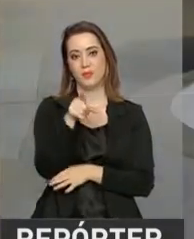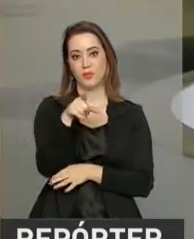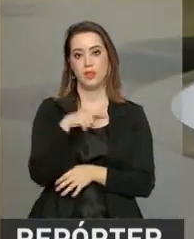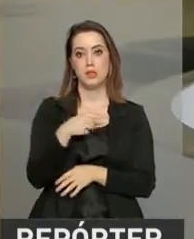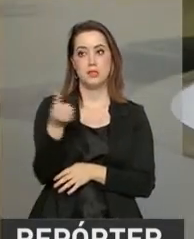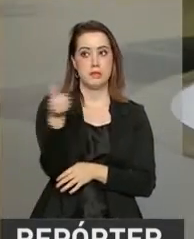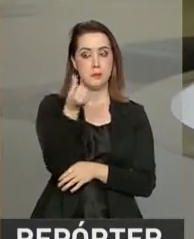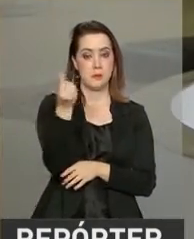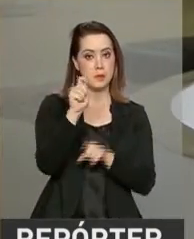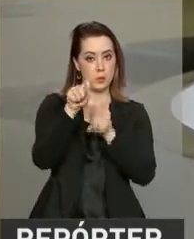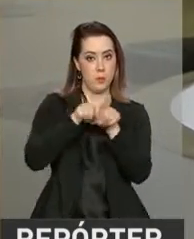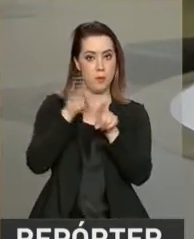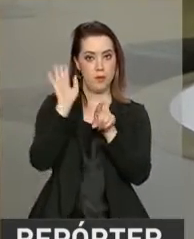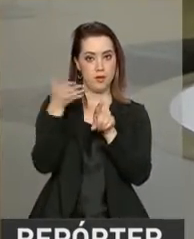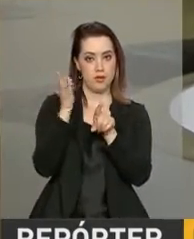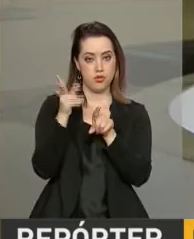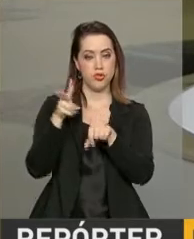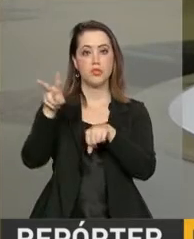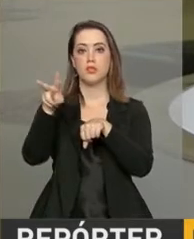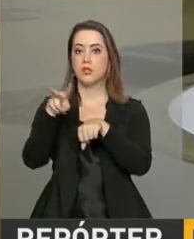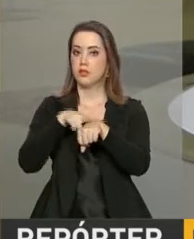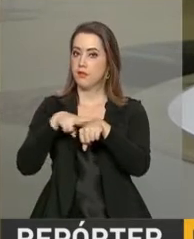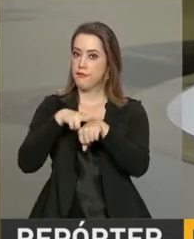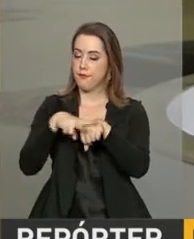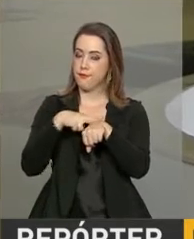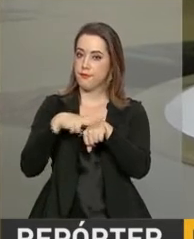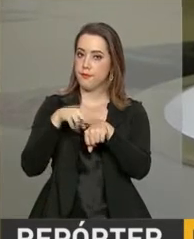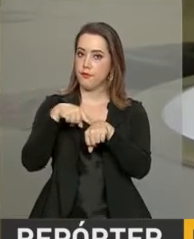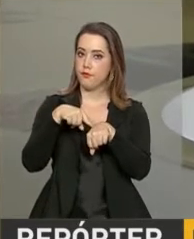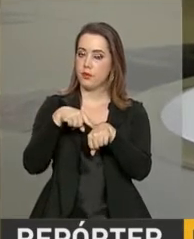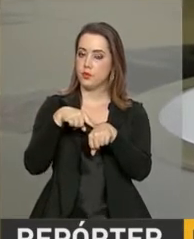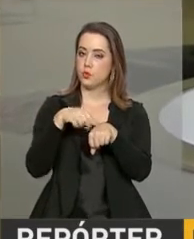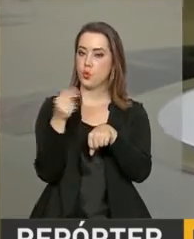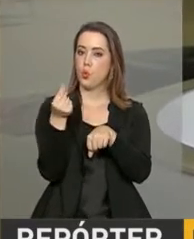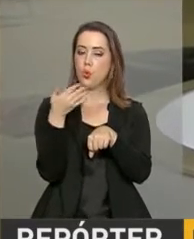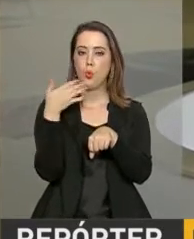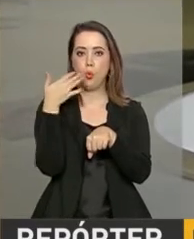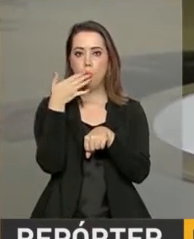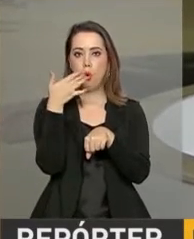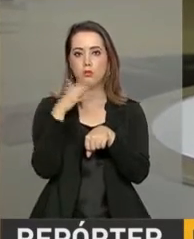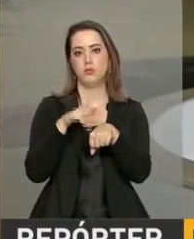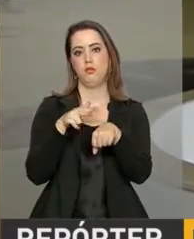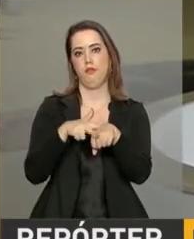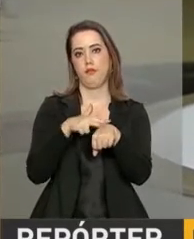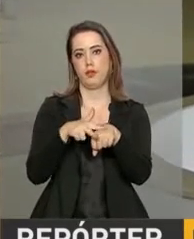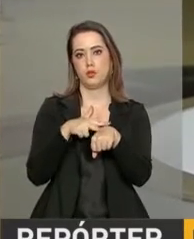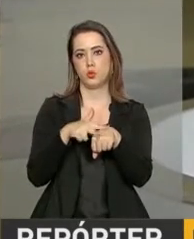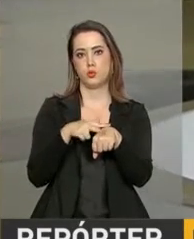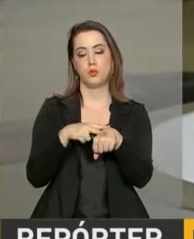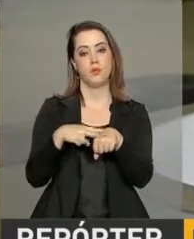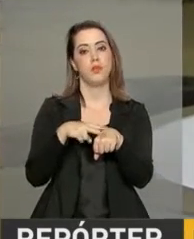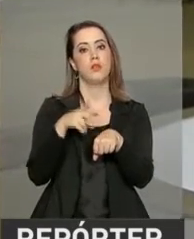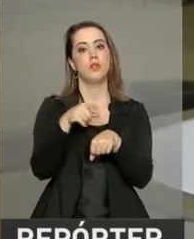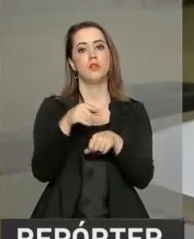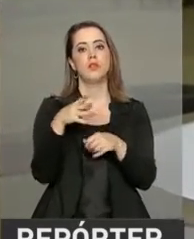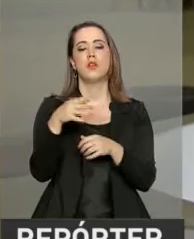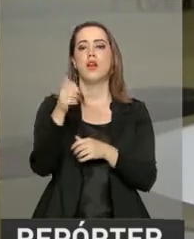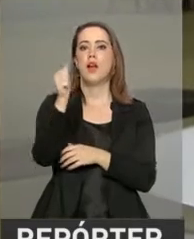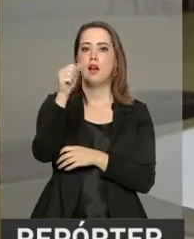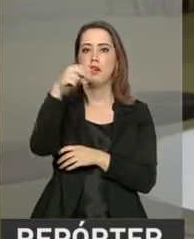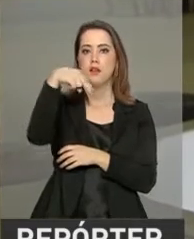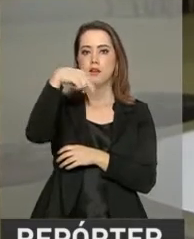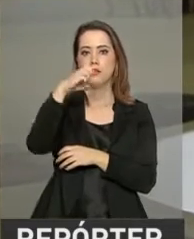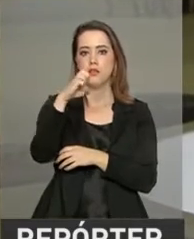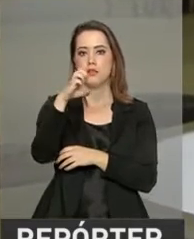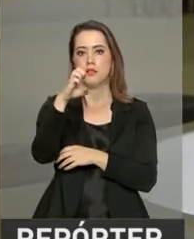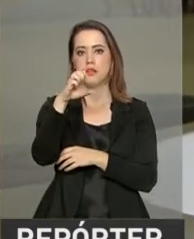ser o sexto mês consecutivo que as contas de luz vão ter a bandeira verde a agência nacional de energia elétrica apresenta três justificativas